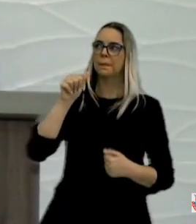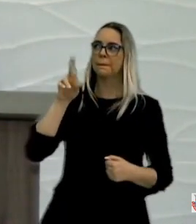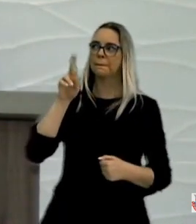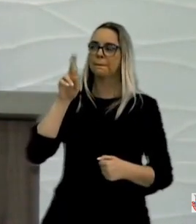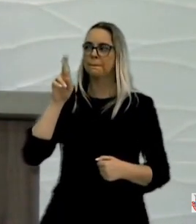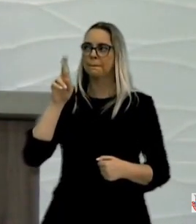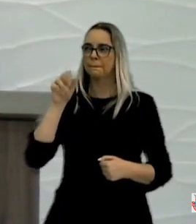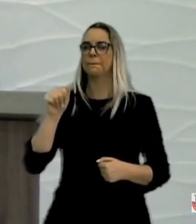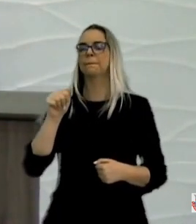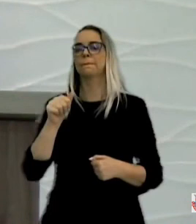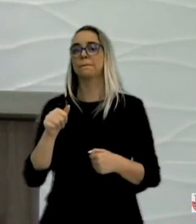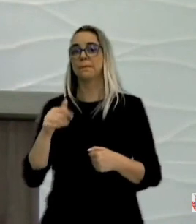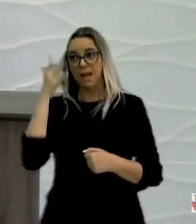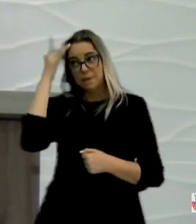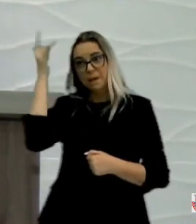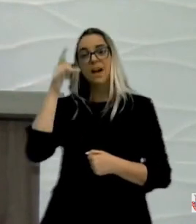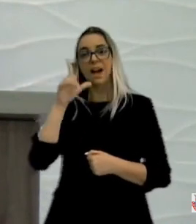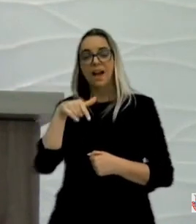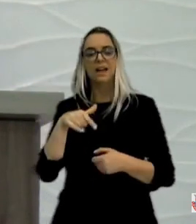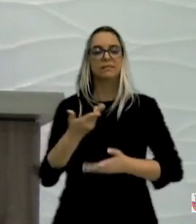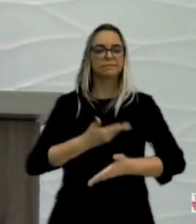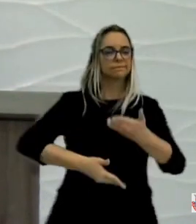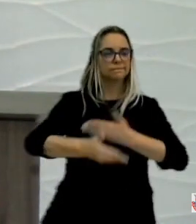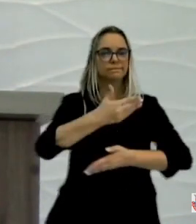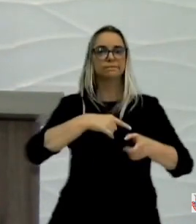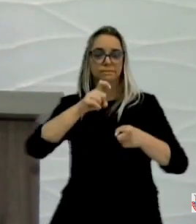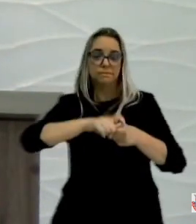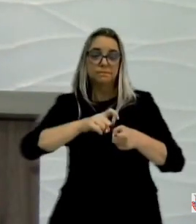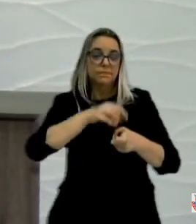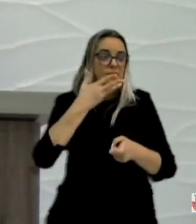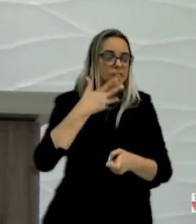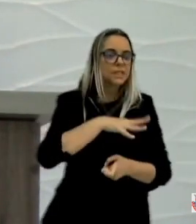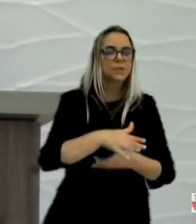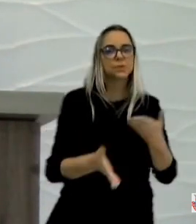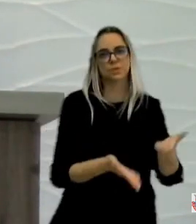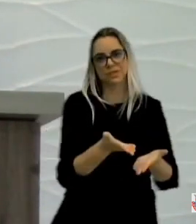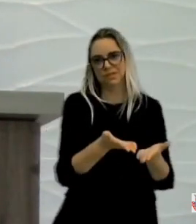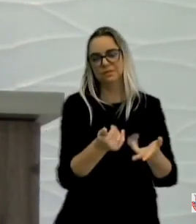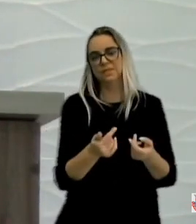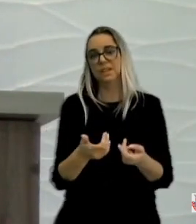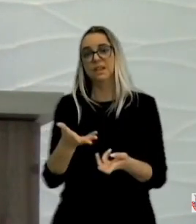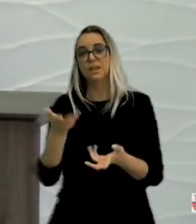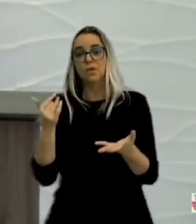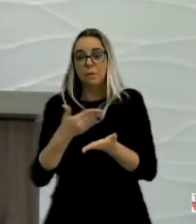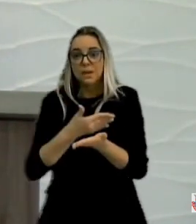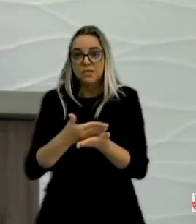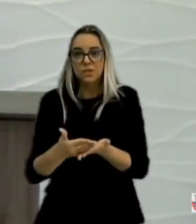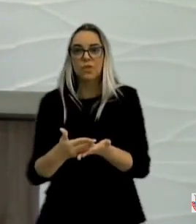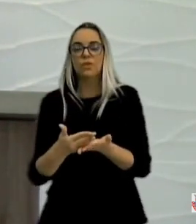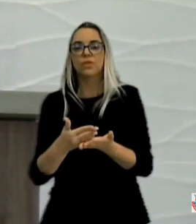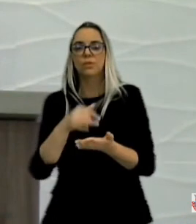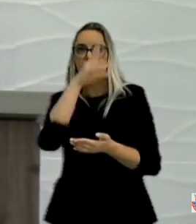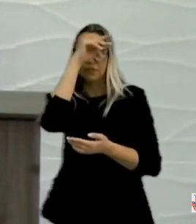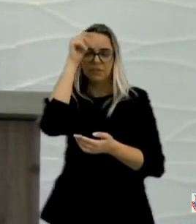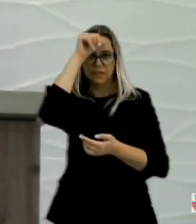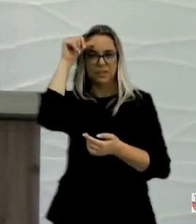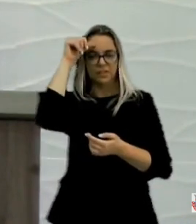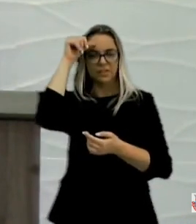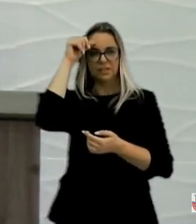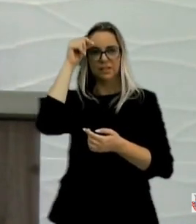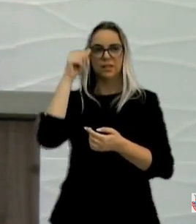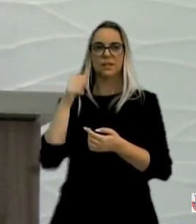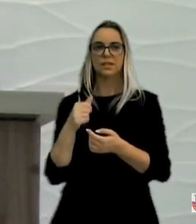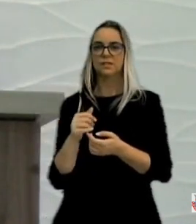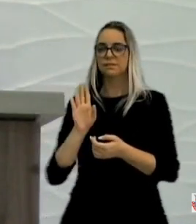atendimento, desde que o prefeito Alexandre Batité tomou posse e ficamos